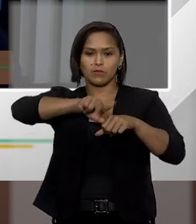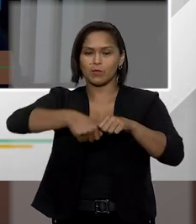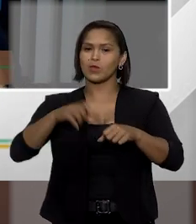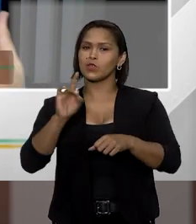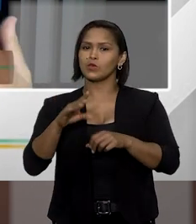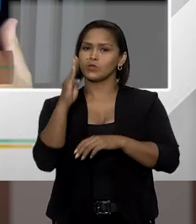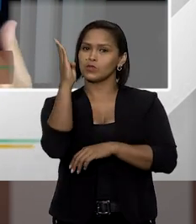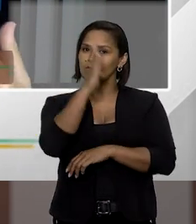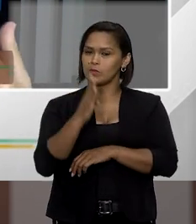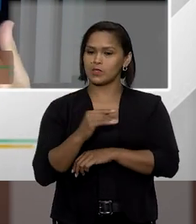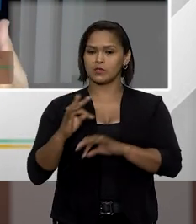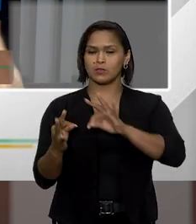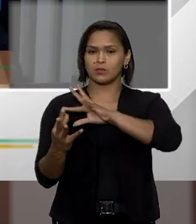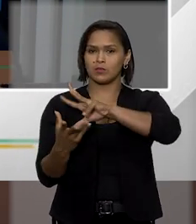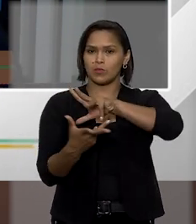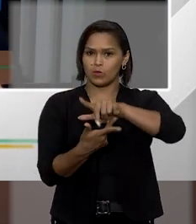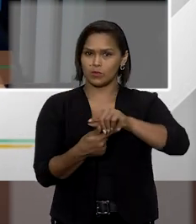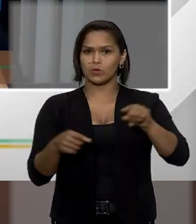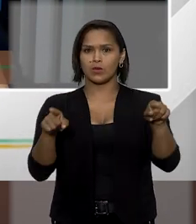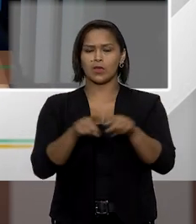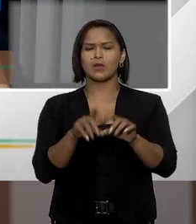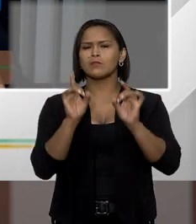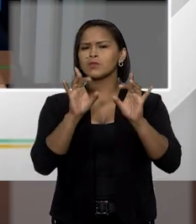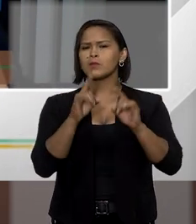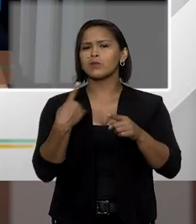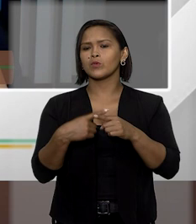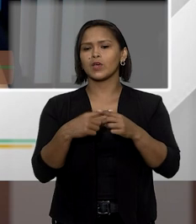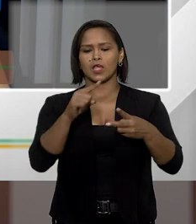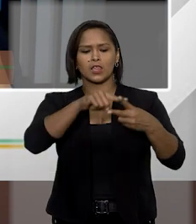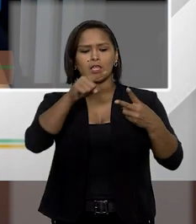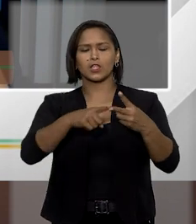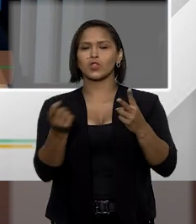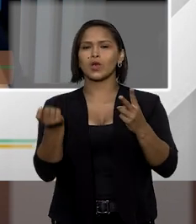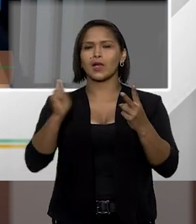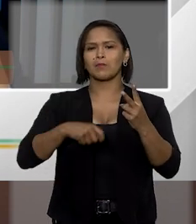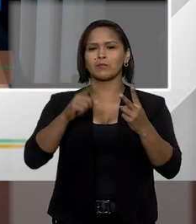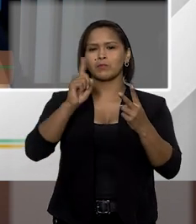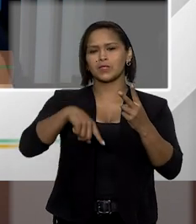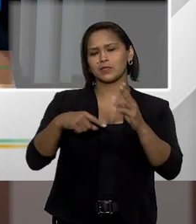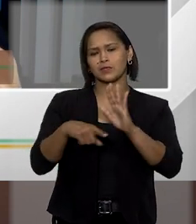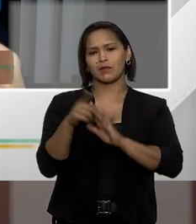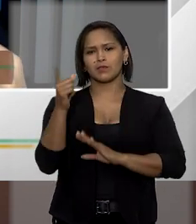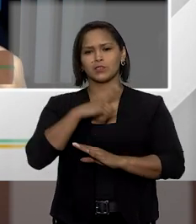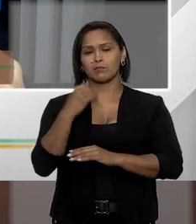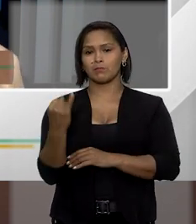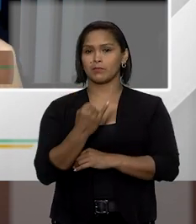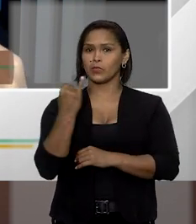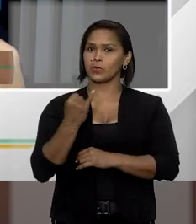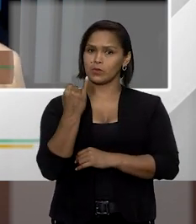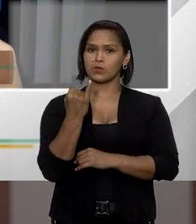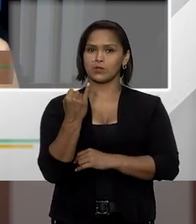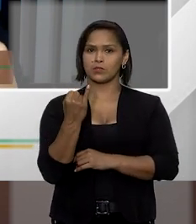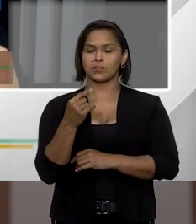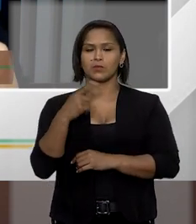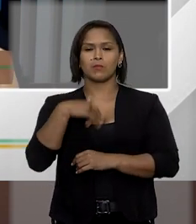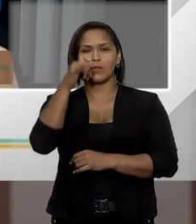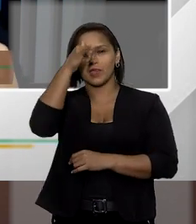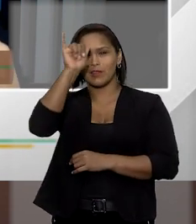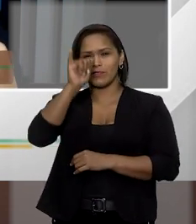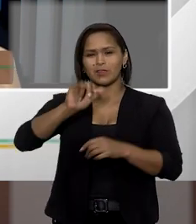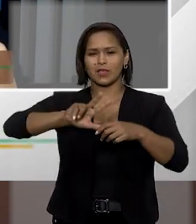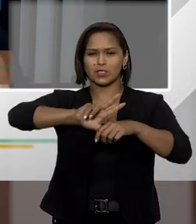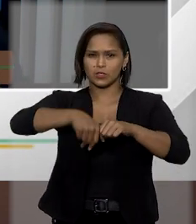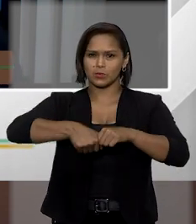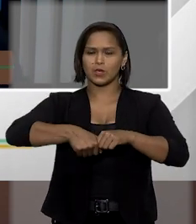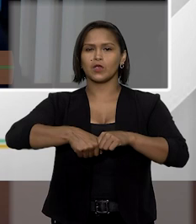corrupção, não só no Brasil, como em todo o mundo. Principalmente porque ele tem duas capacidades extremamente relevantes para a evitação